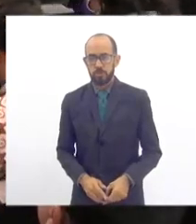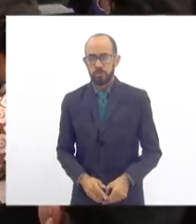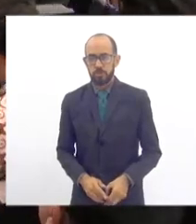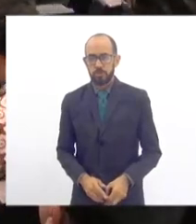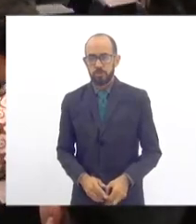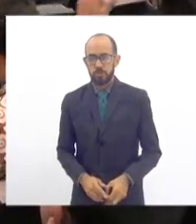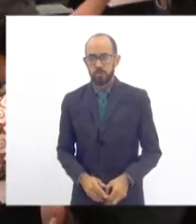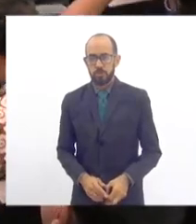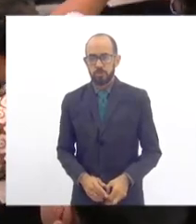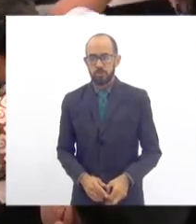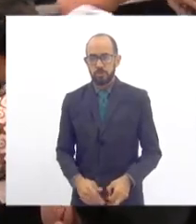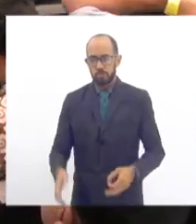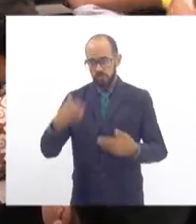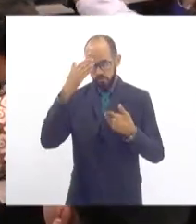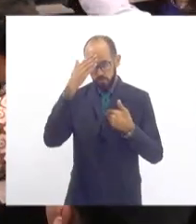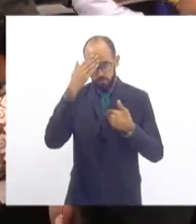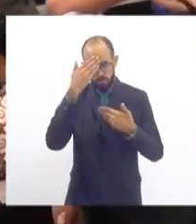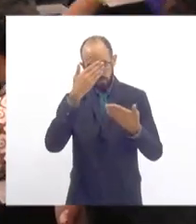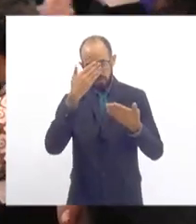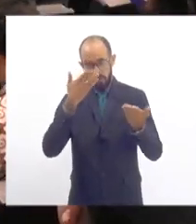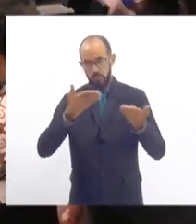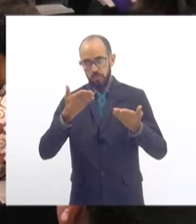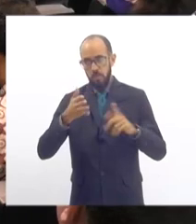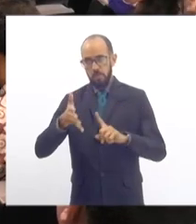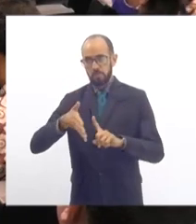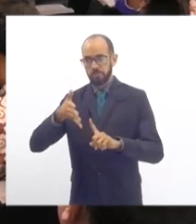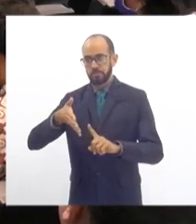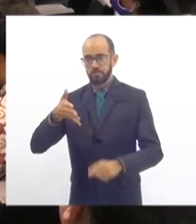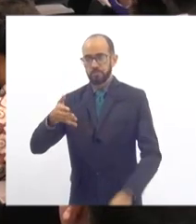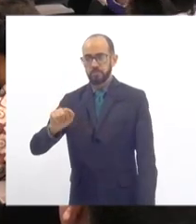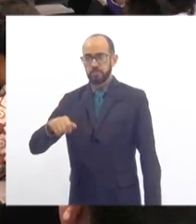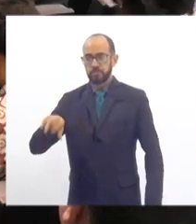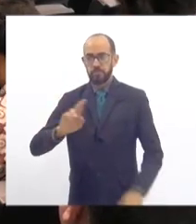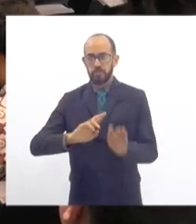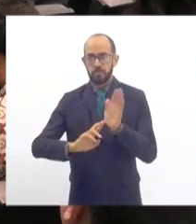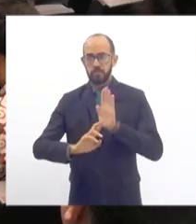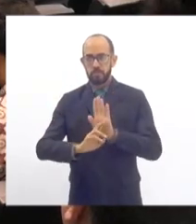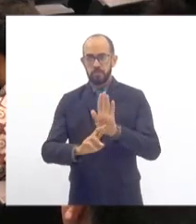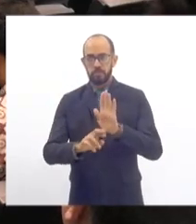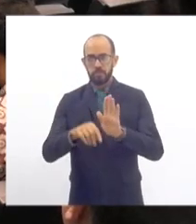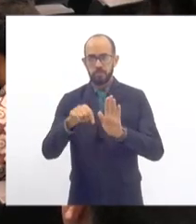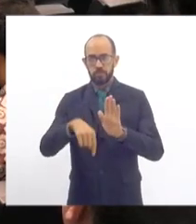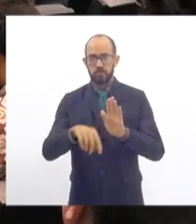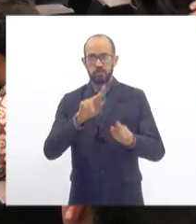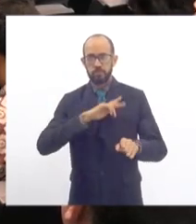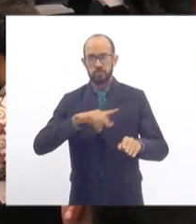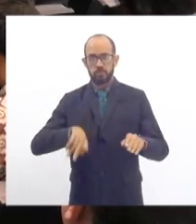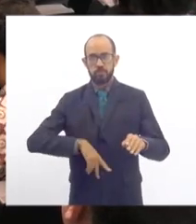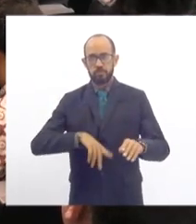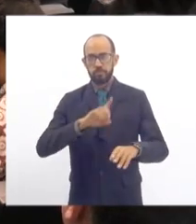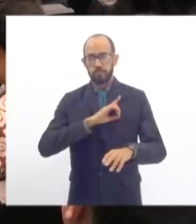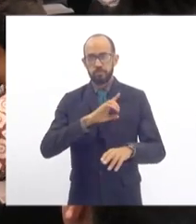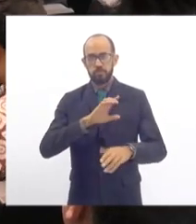Obrigado. Eu passo a palavra, então, para o representante aqui da presidência do DETRAN, o diretor Luiz.